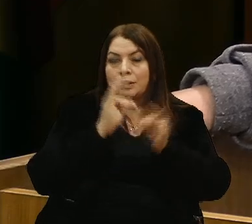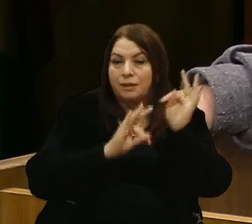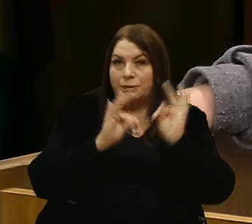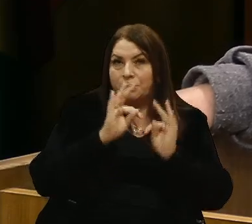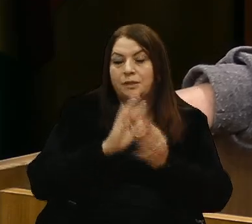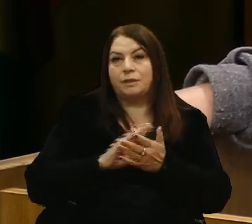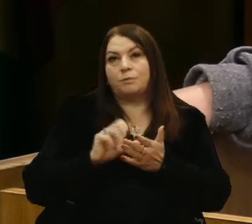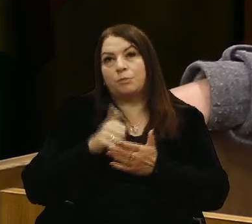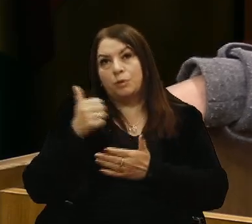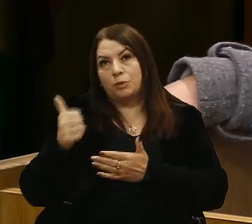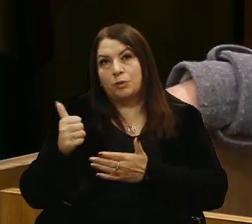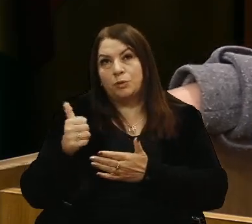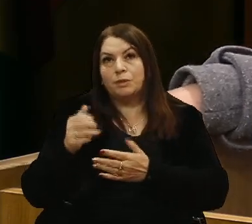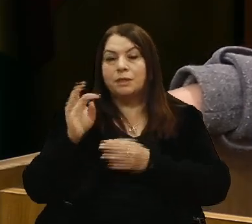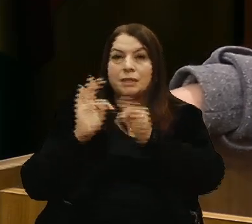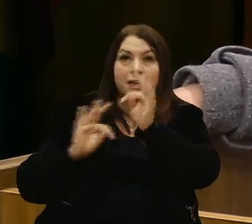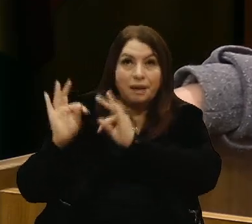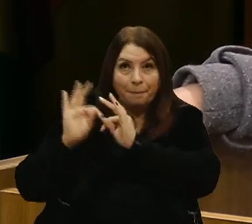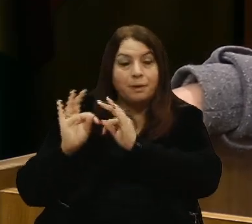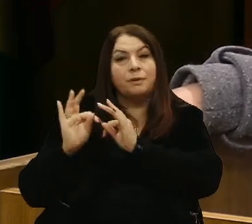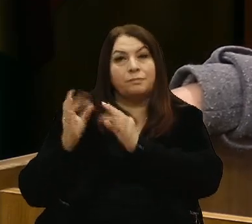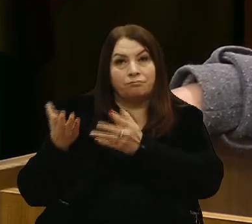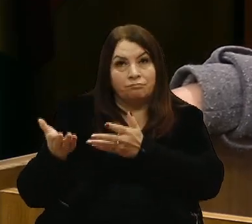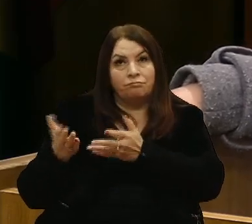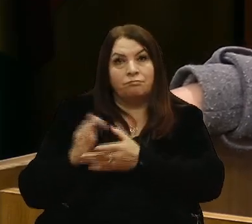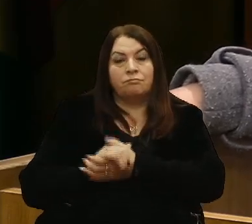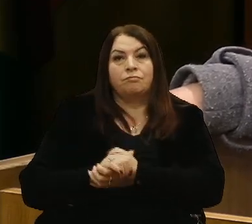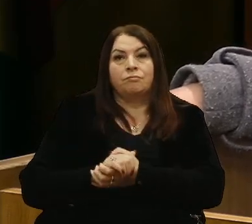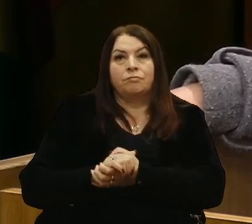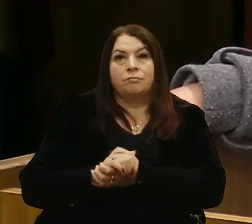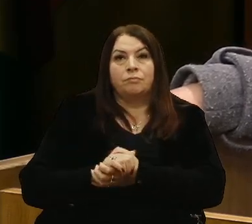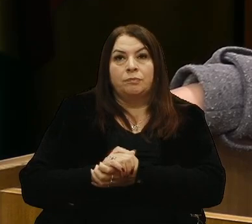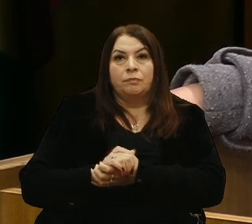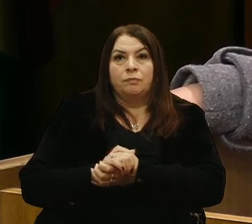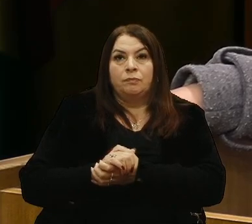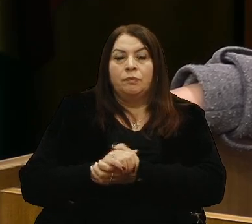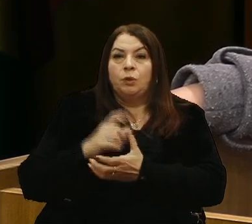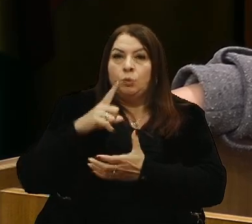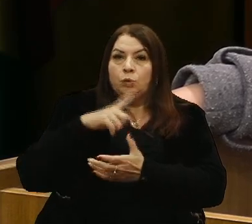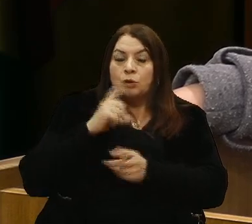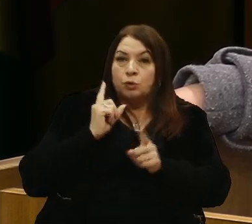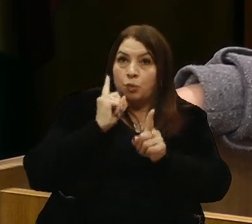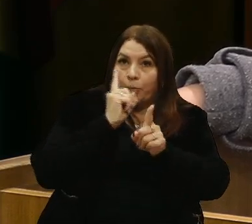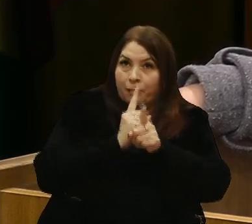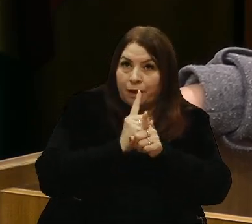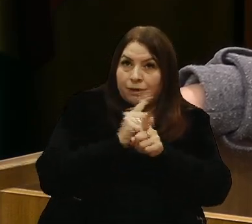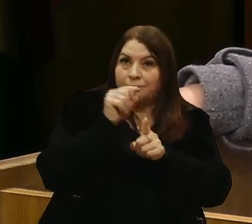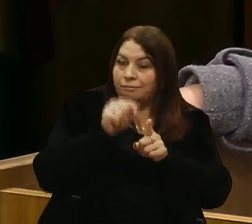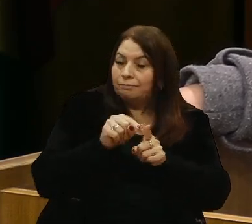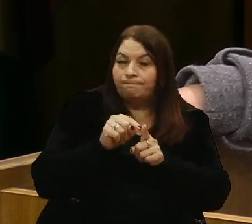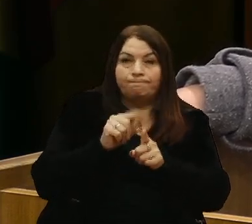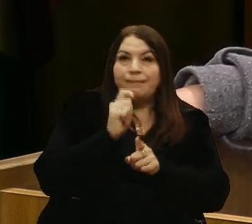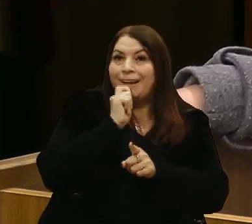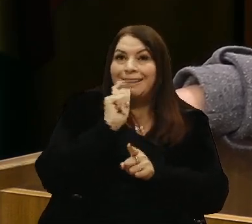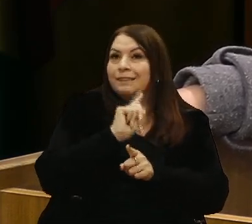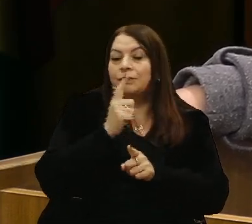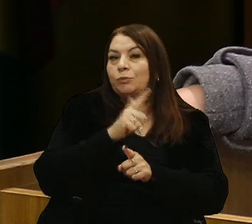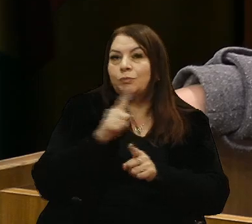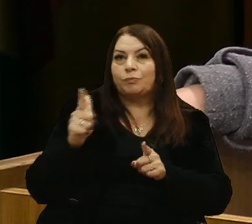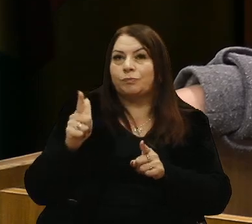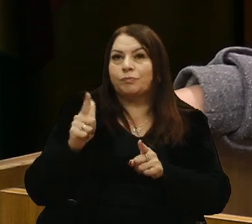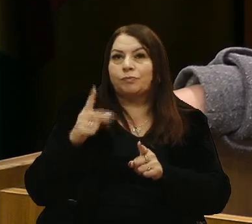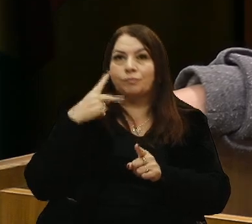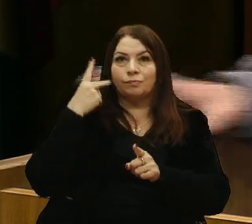terapias, a melhores tratamentos. Mas quando a gente tem o diagnóstico, a gente ainda não tem